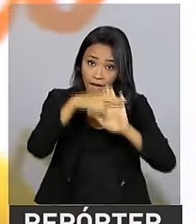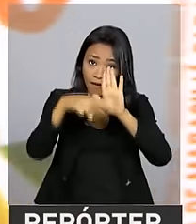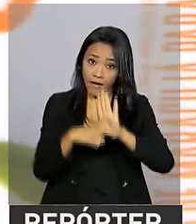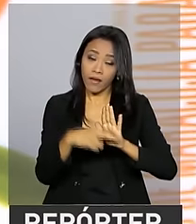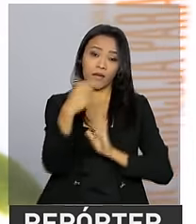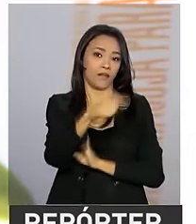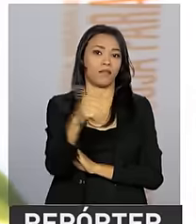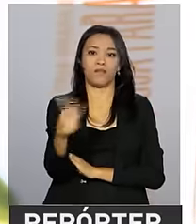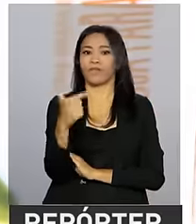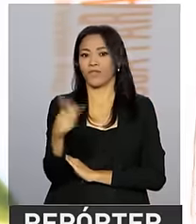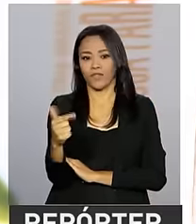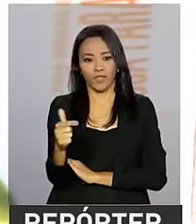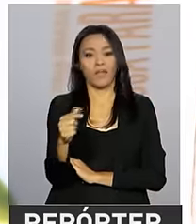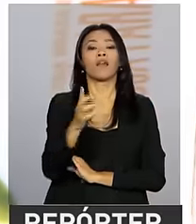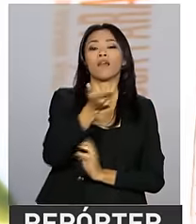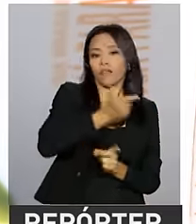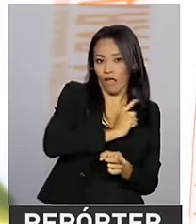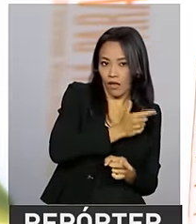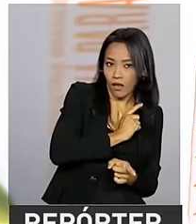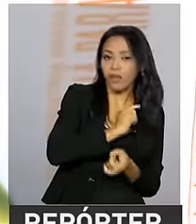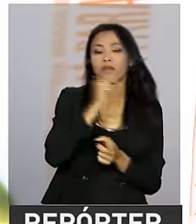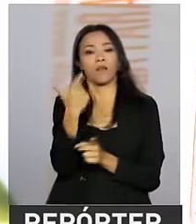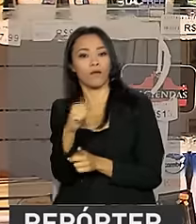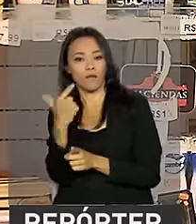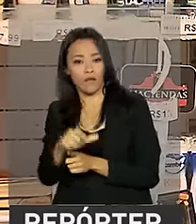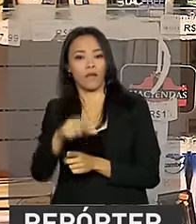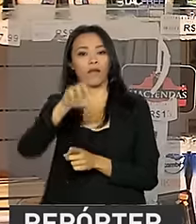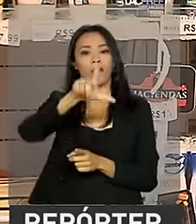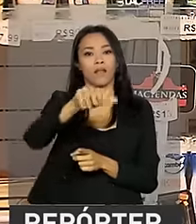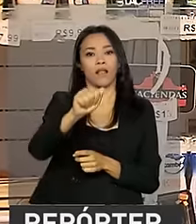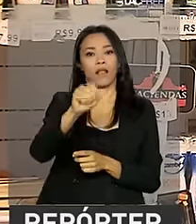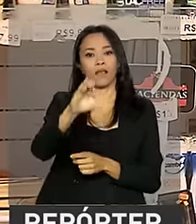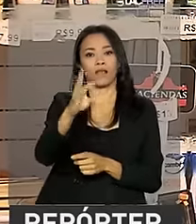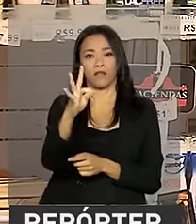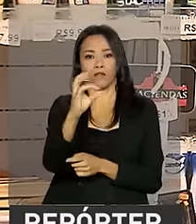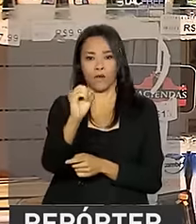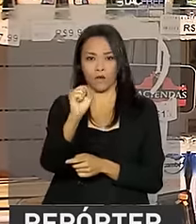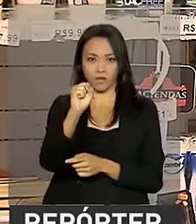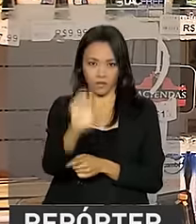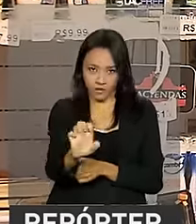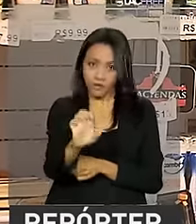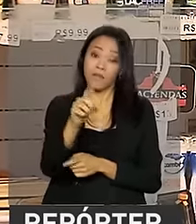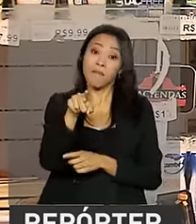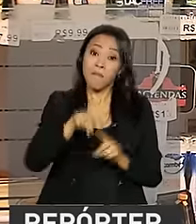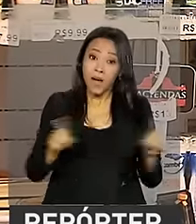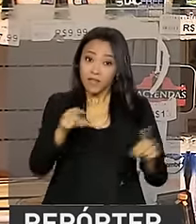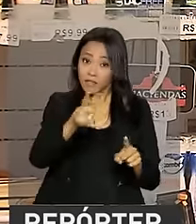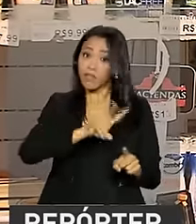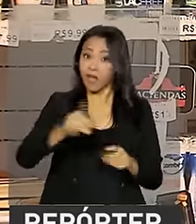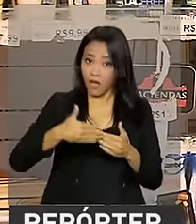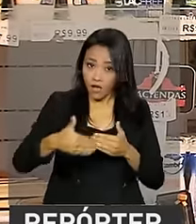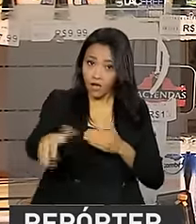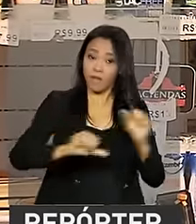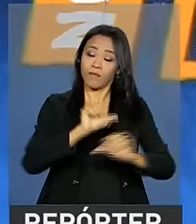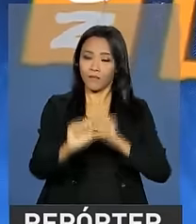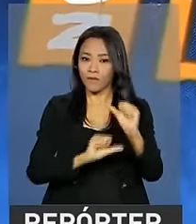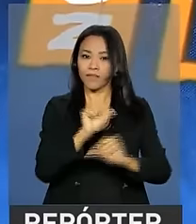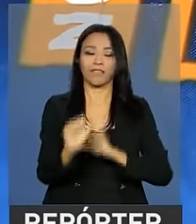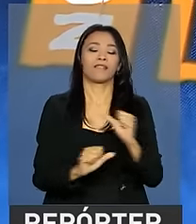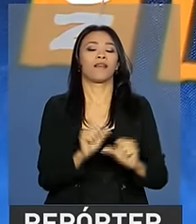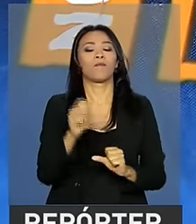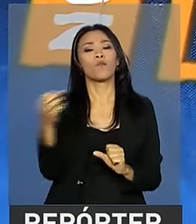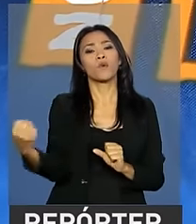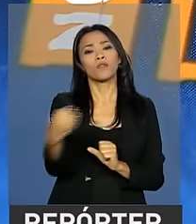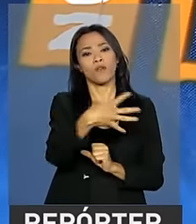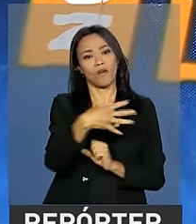os produtos com e sem lactose nas prateleiras mas isso deve mudar e facilitar a vida do Consumidor com